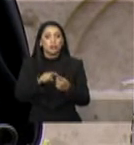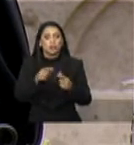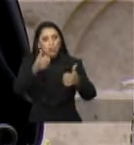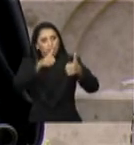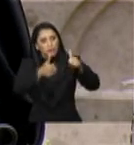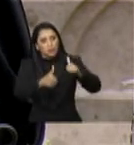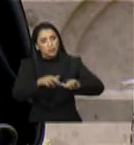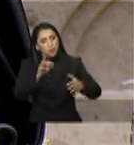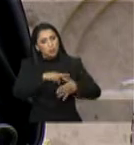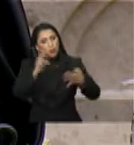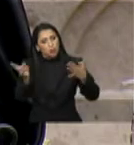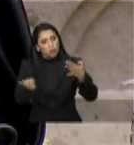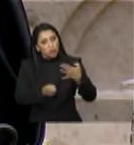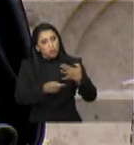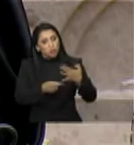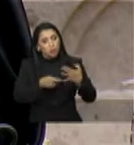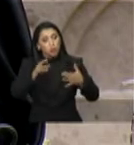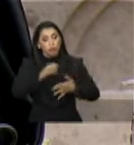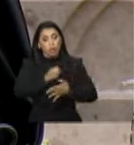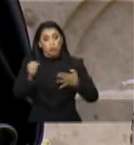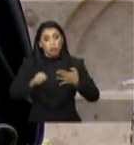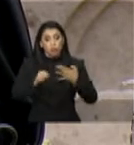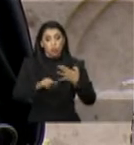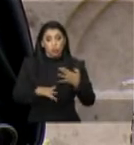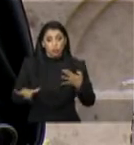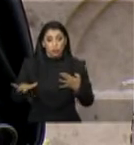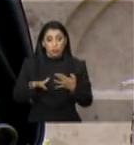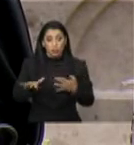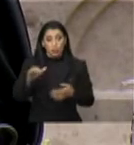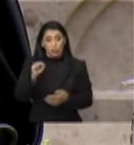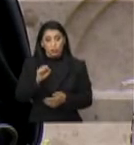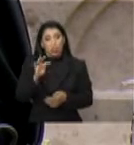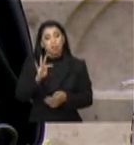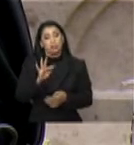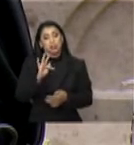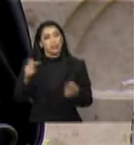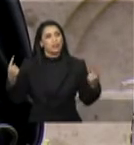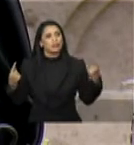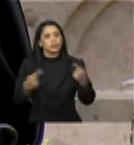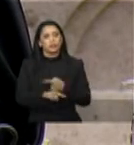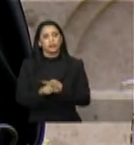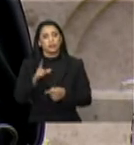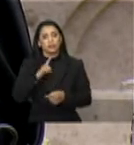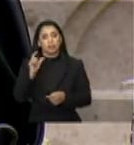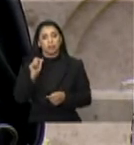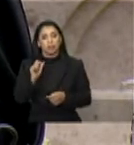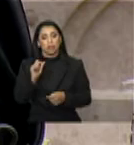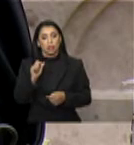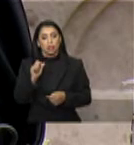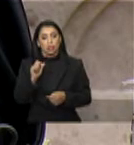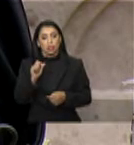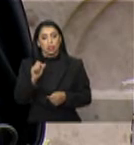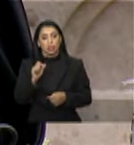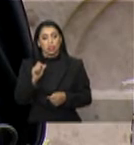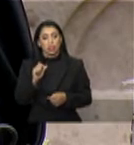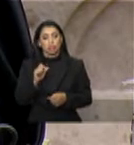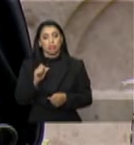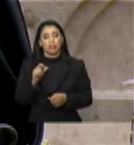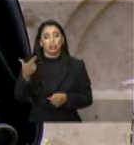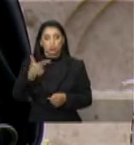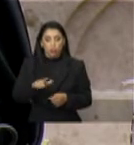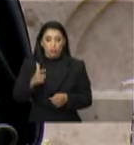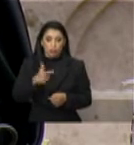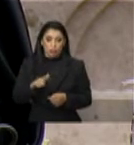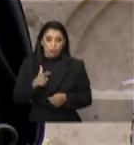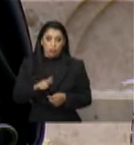dos recursos extraordinário a jurisprudência do Supremo Tribunal Federal se formou em sentido contrário a pretensão das Usina da ação e repetição do